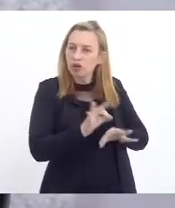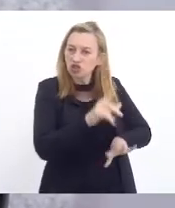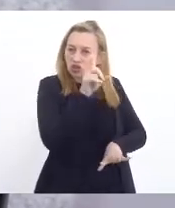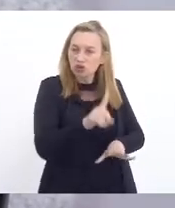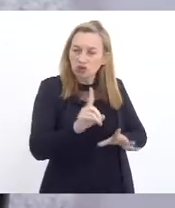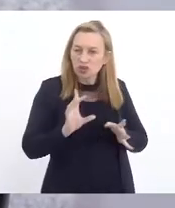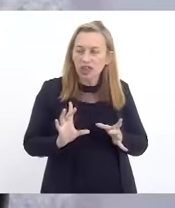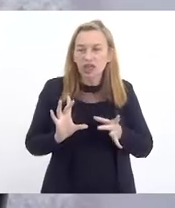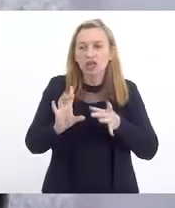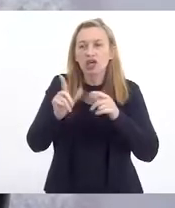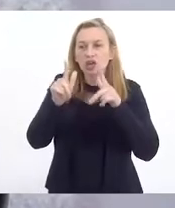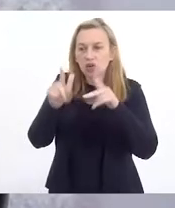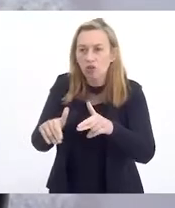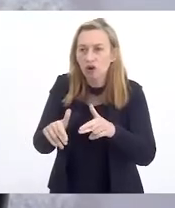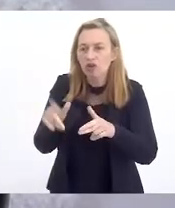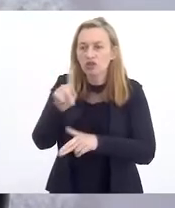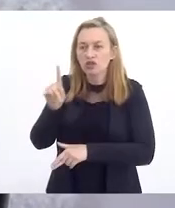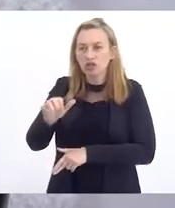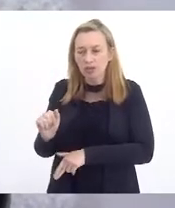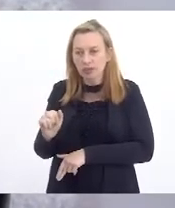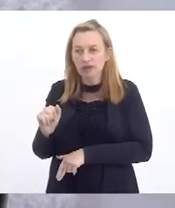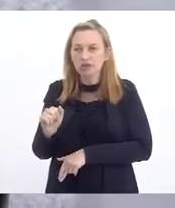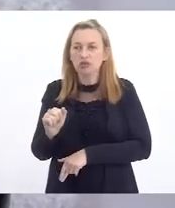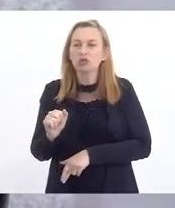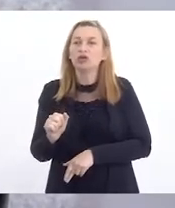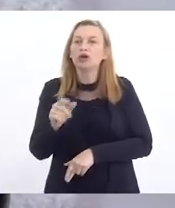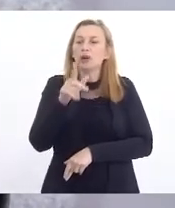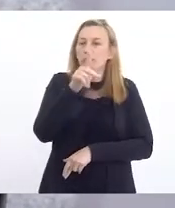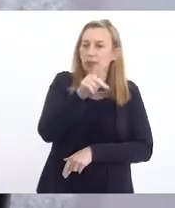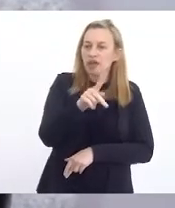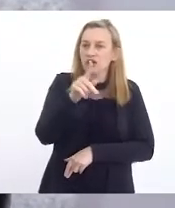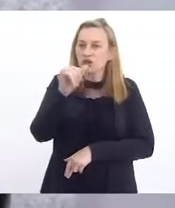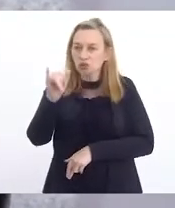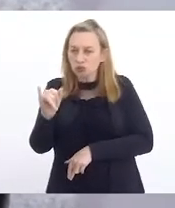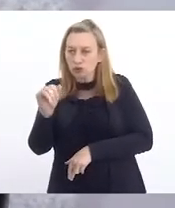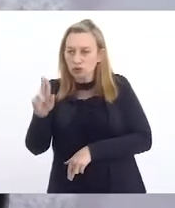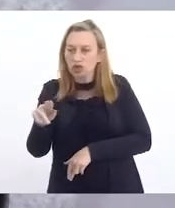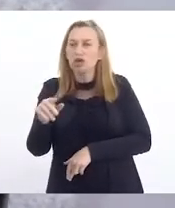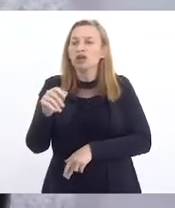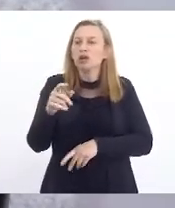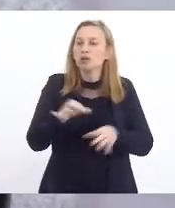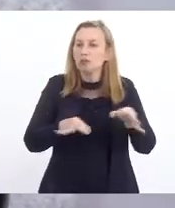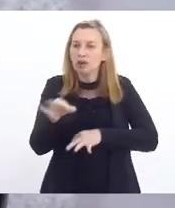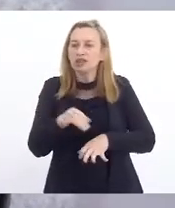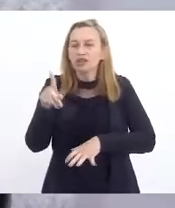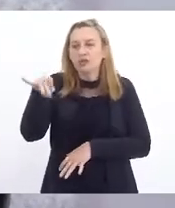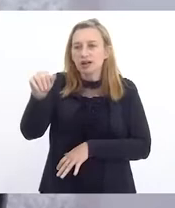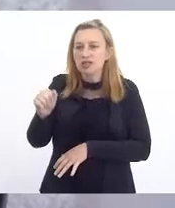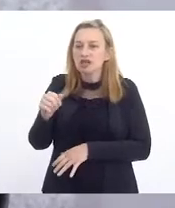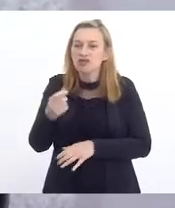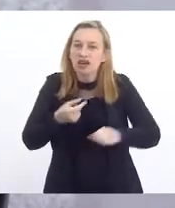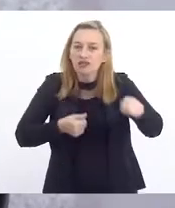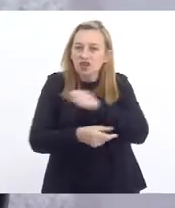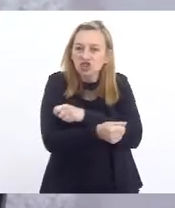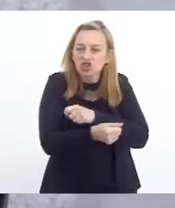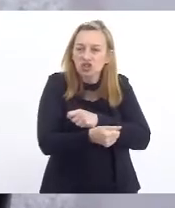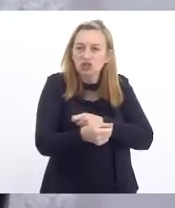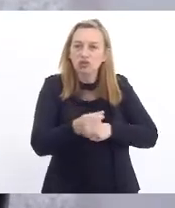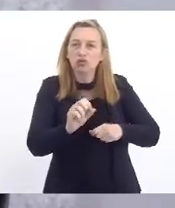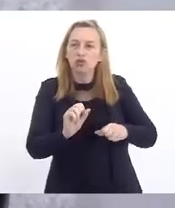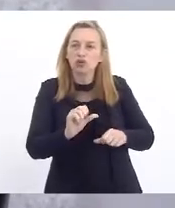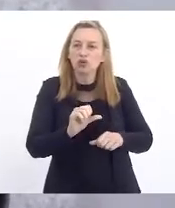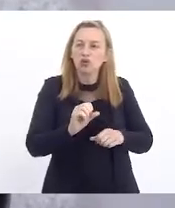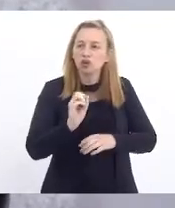com o macrozoneamento ou com o zoneamento econômico e ecológico, com o PEDUI e com o plano de bacia, porque não vai dar para a gente ficar investindo em reflorestamento